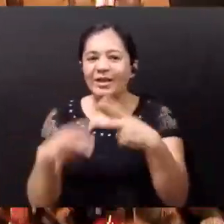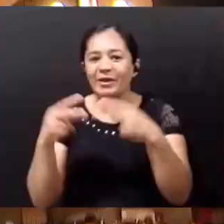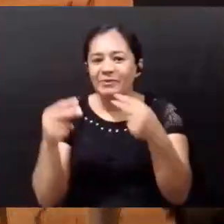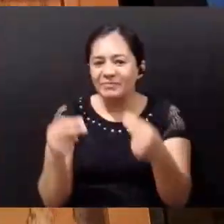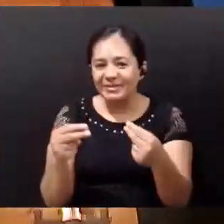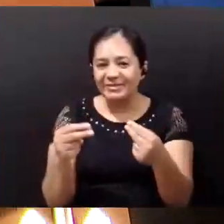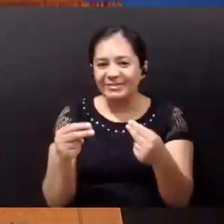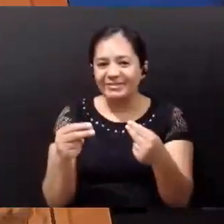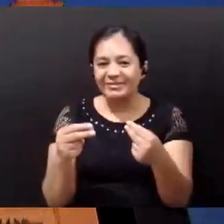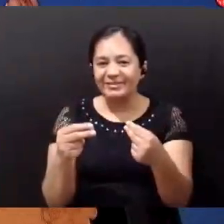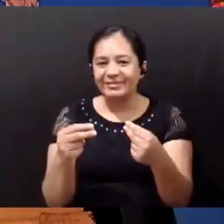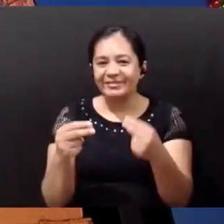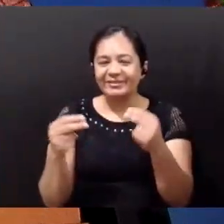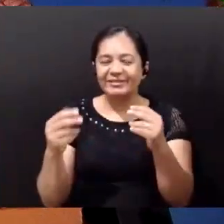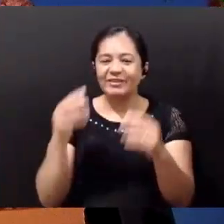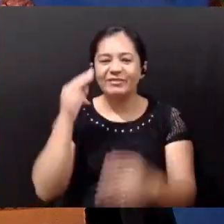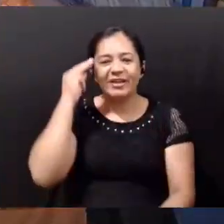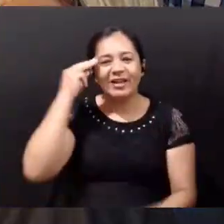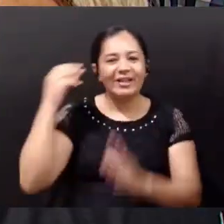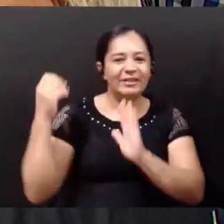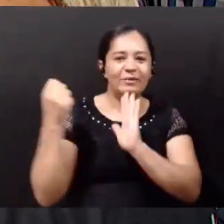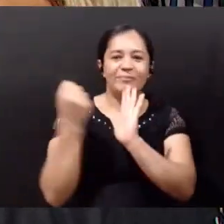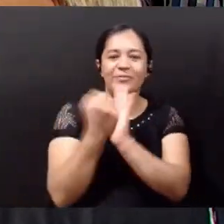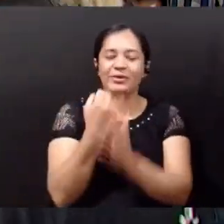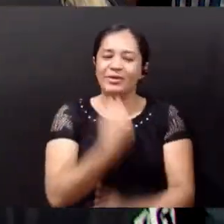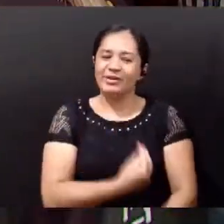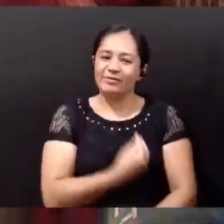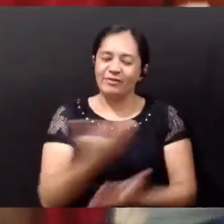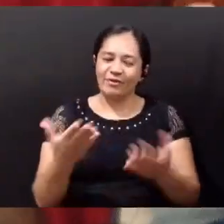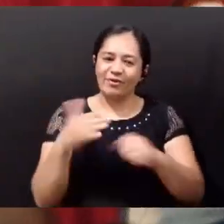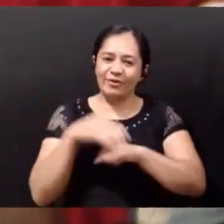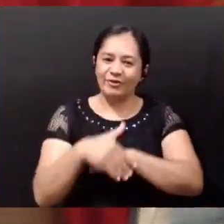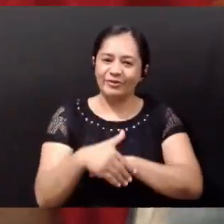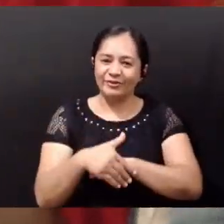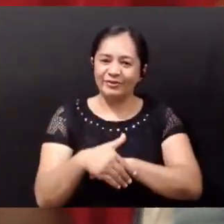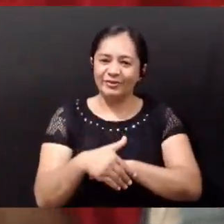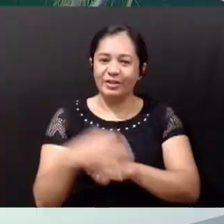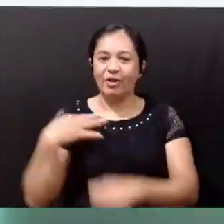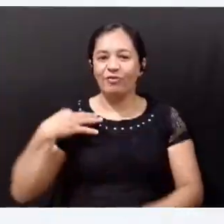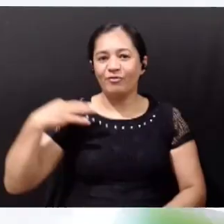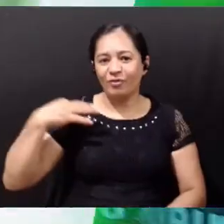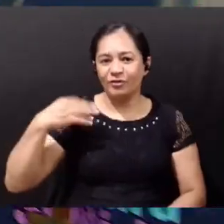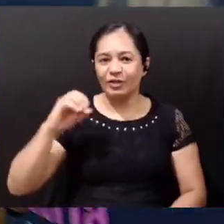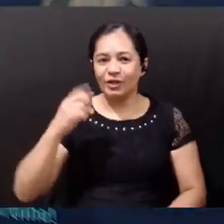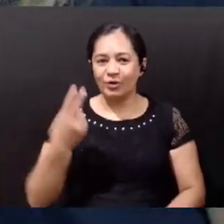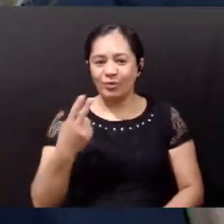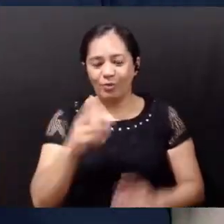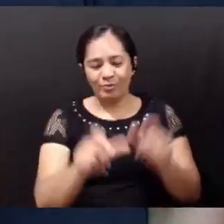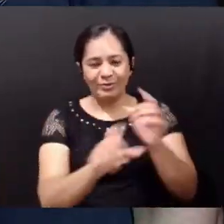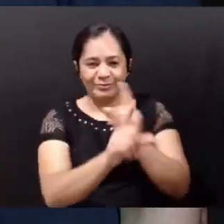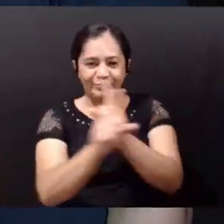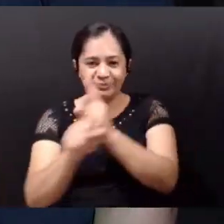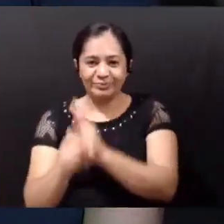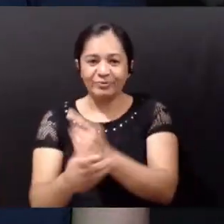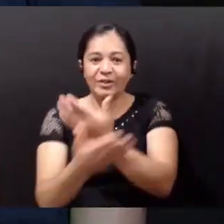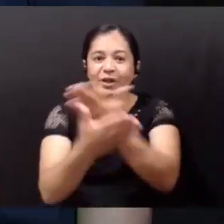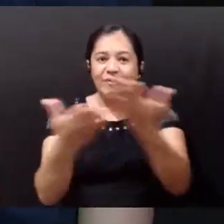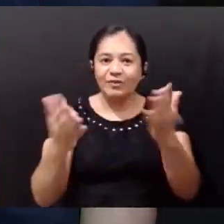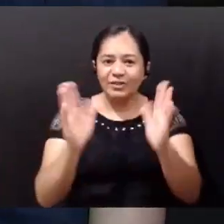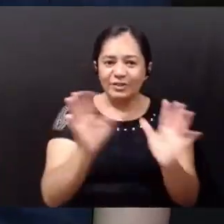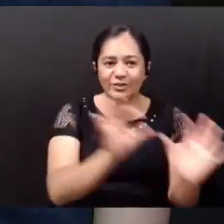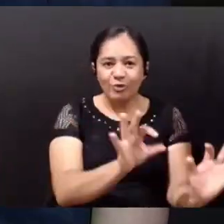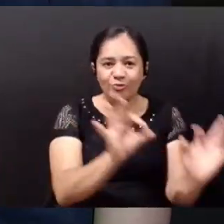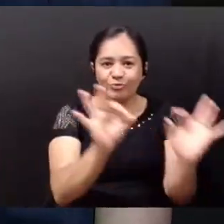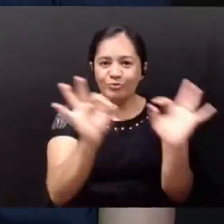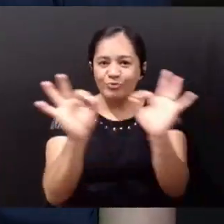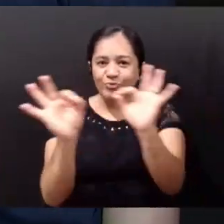ficar na memória de quem viveu essa noite, seja como voluntário ou atendido. E você que já viu parte da nossa conversa